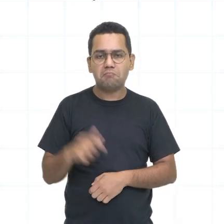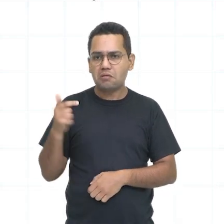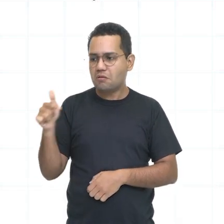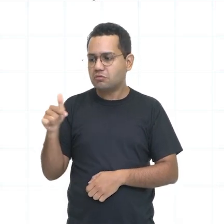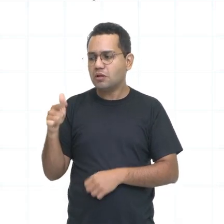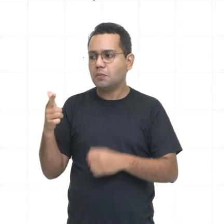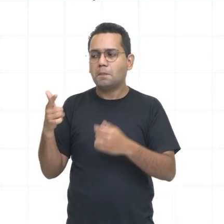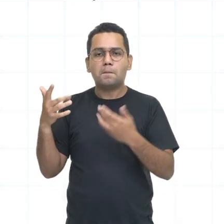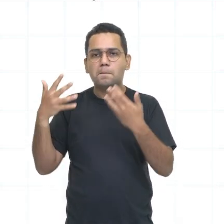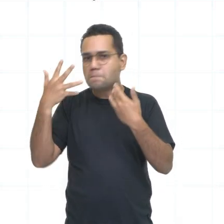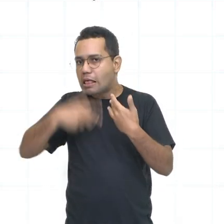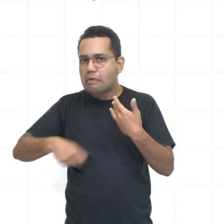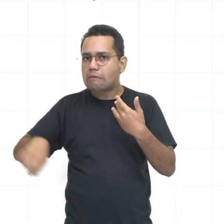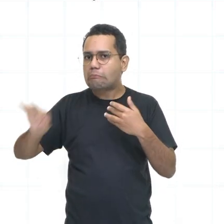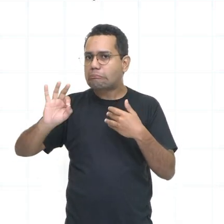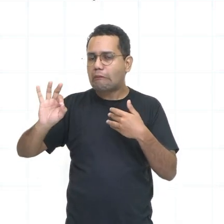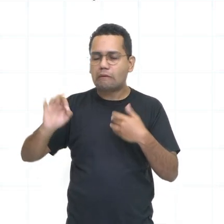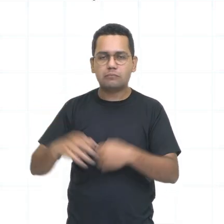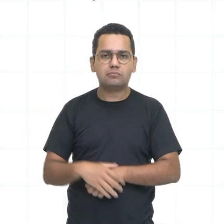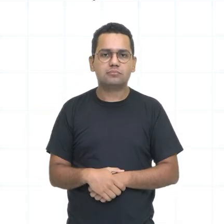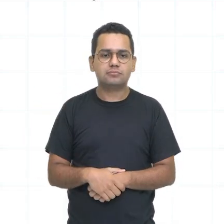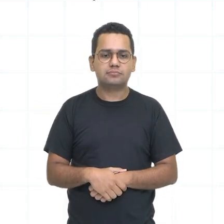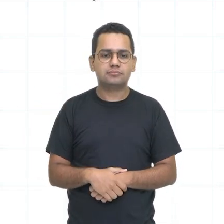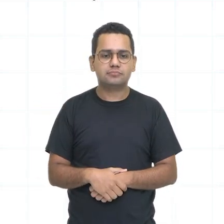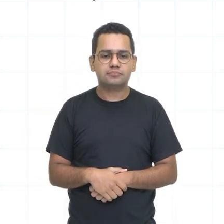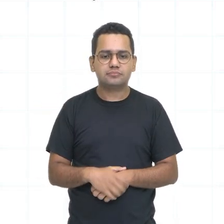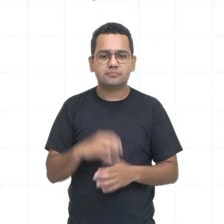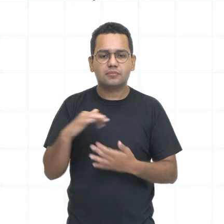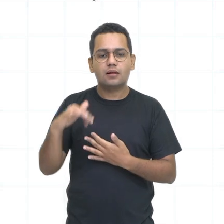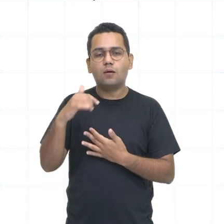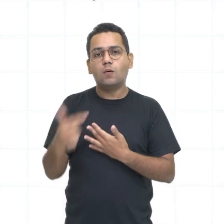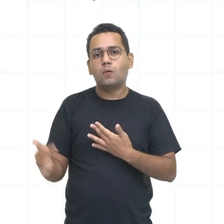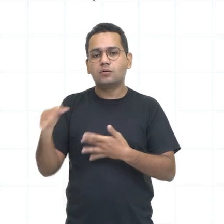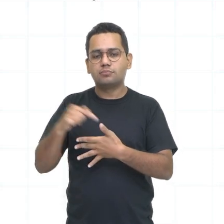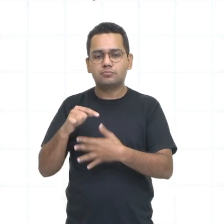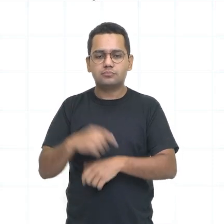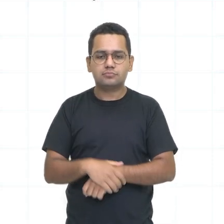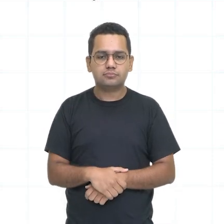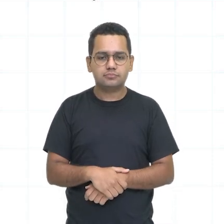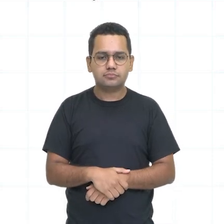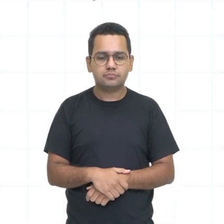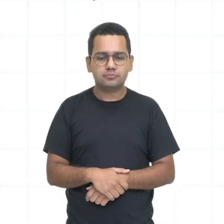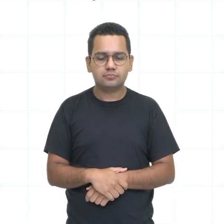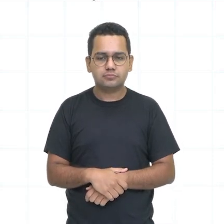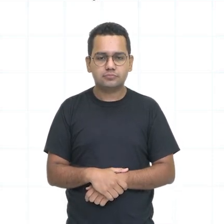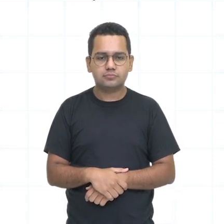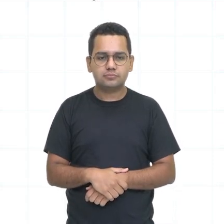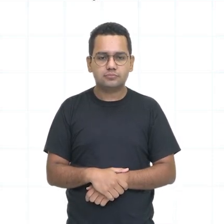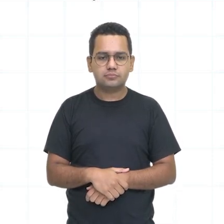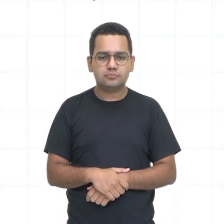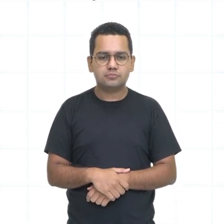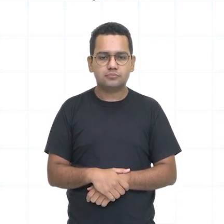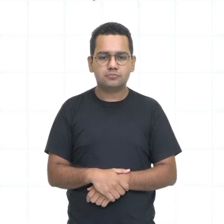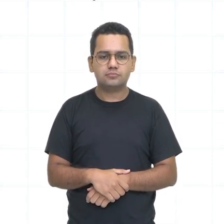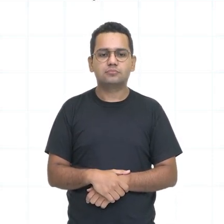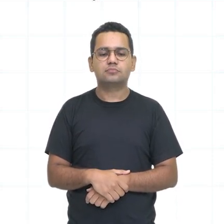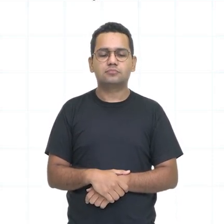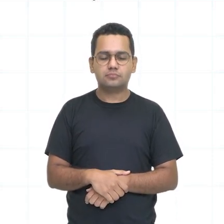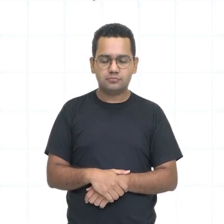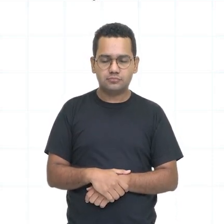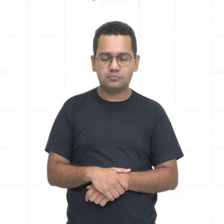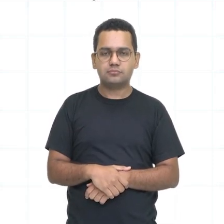beleza. E também outra característica é valorização da instalação ou do ambiente onde a